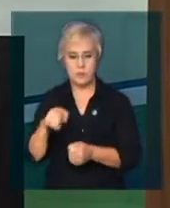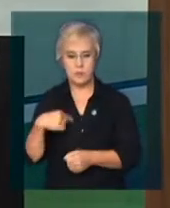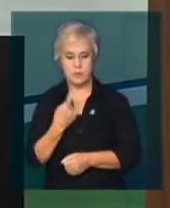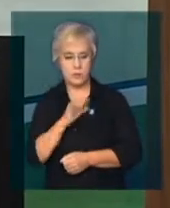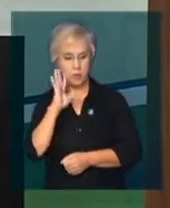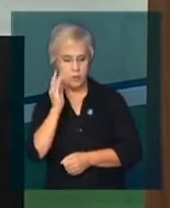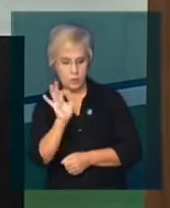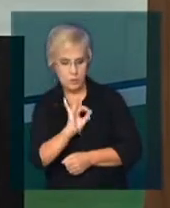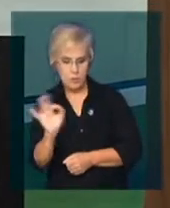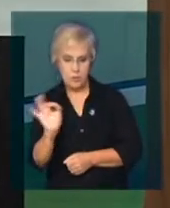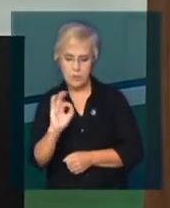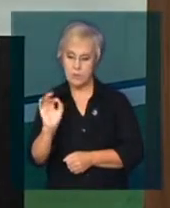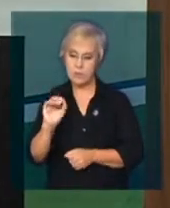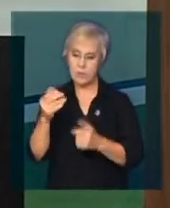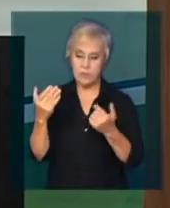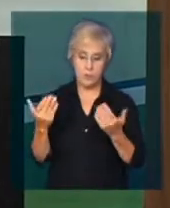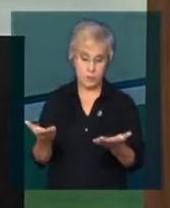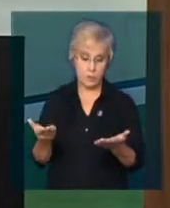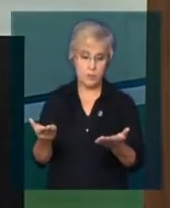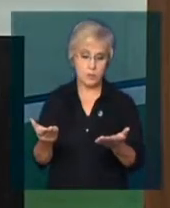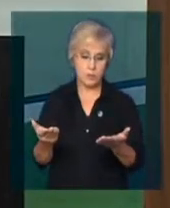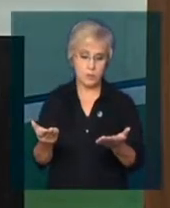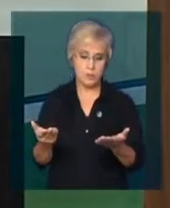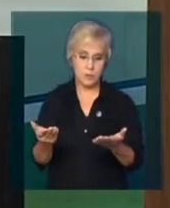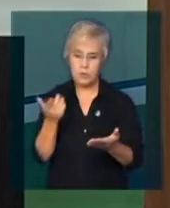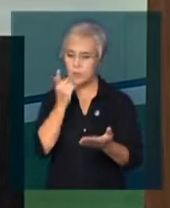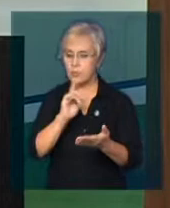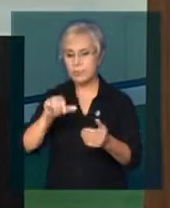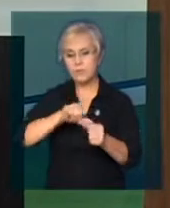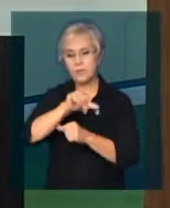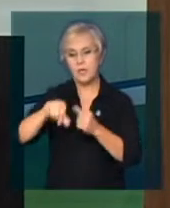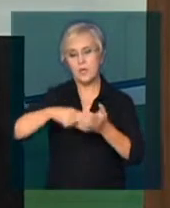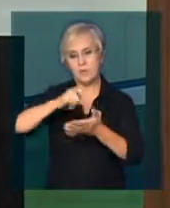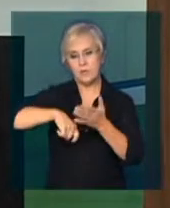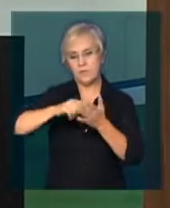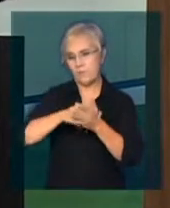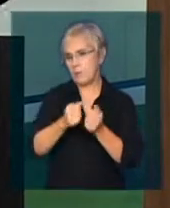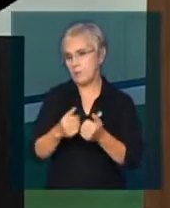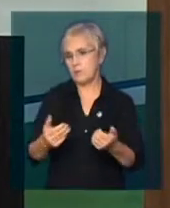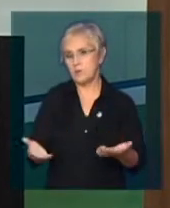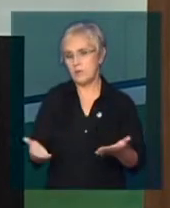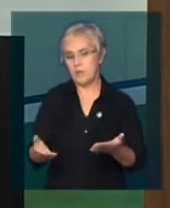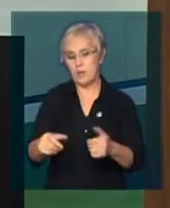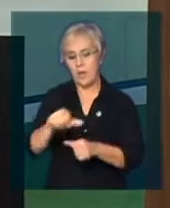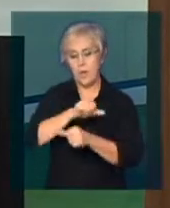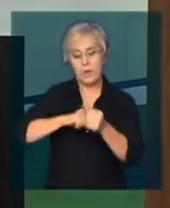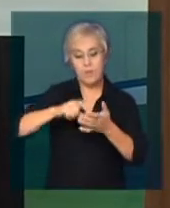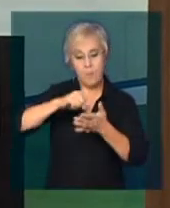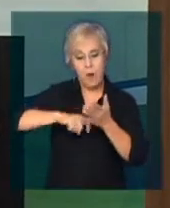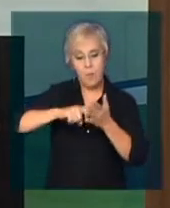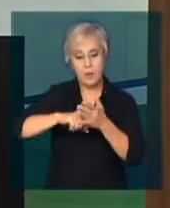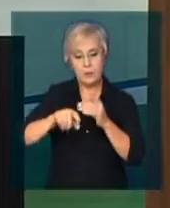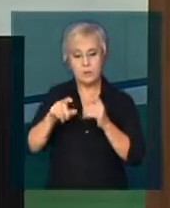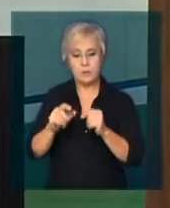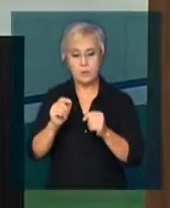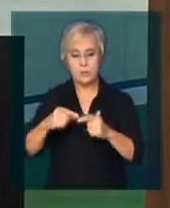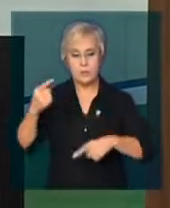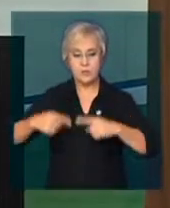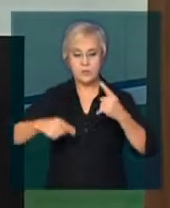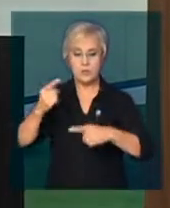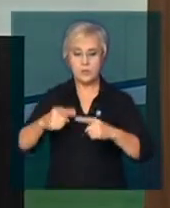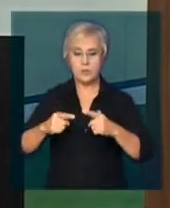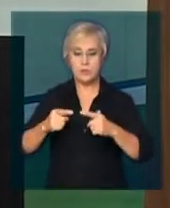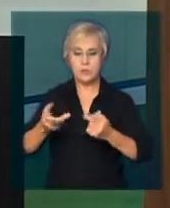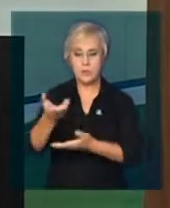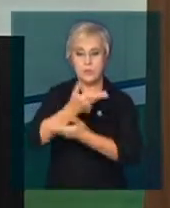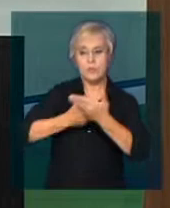definir essa equação simples, não há reforma tributária que possa ser feita. Porque a reforma tributária nada mais é do que a discussão do compartilhamento